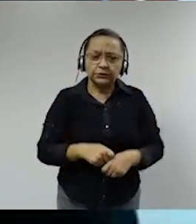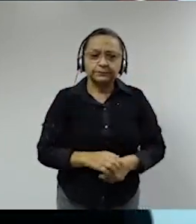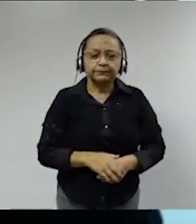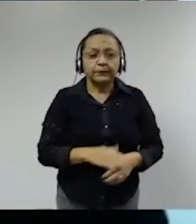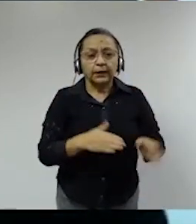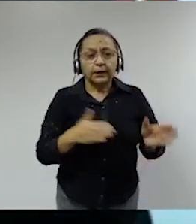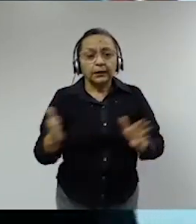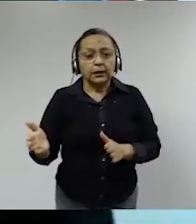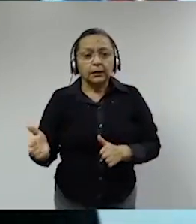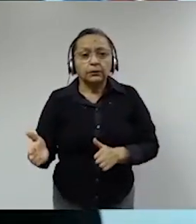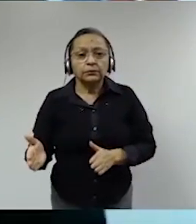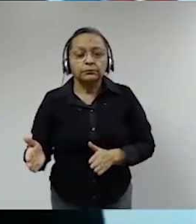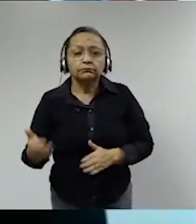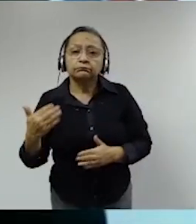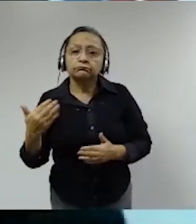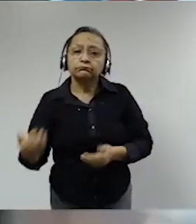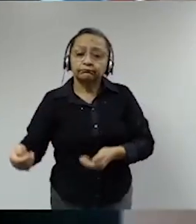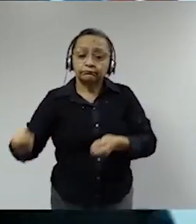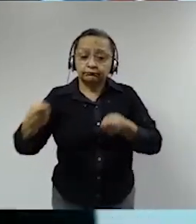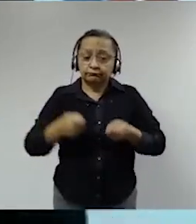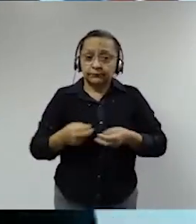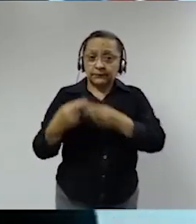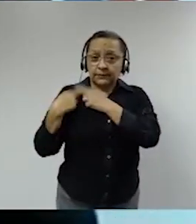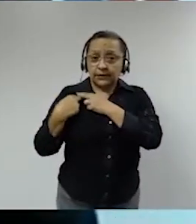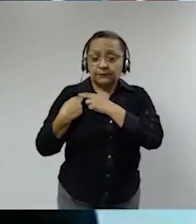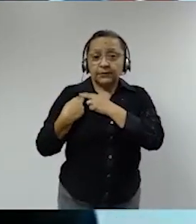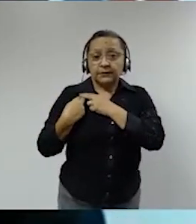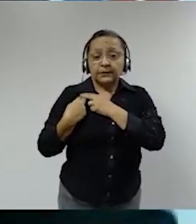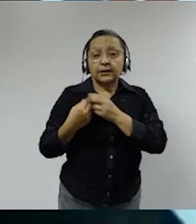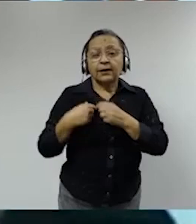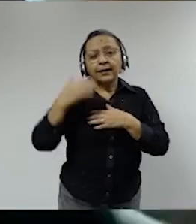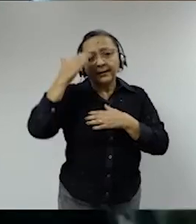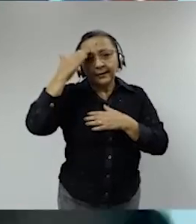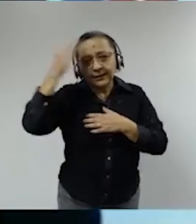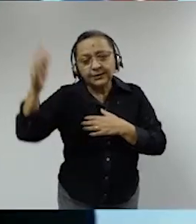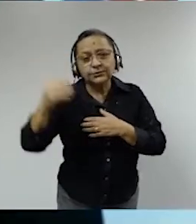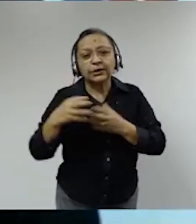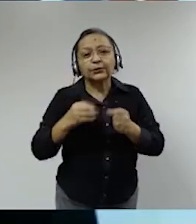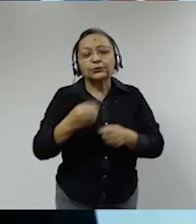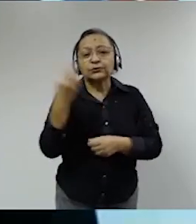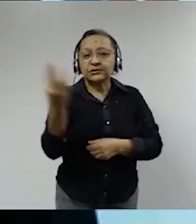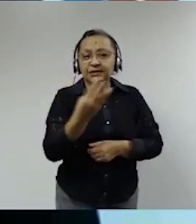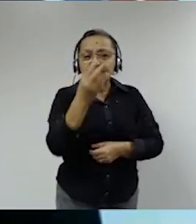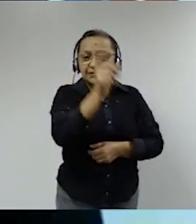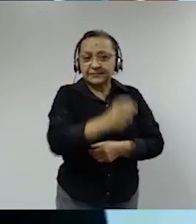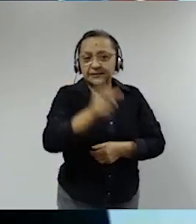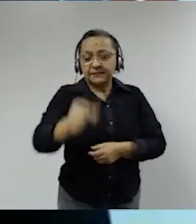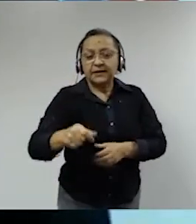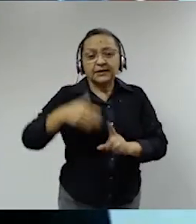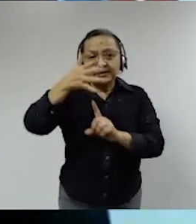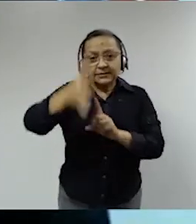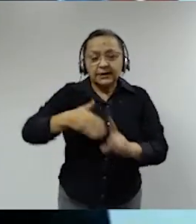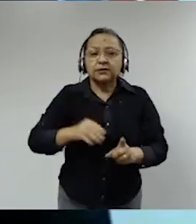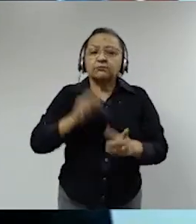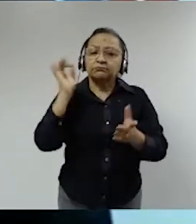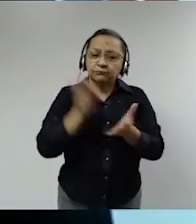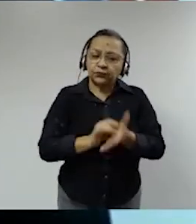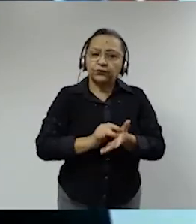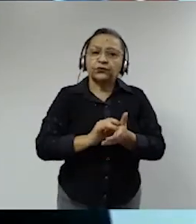Diante das funções que me foram atribuídas, agradecendo mais uma vez aos palestrantes e a todo o público que nos acompanha, declaro